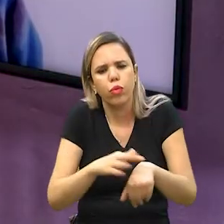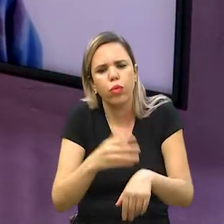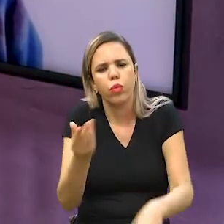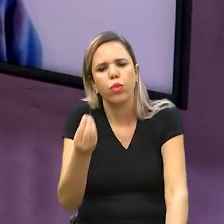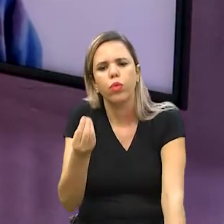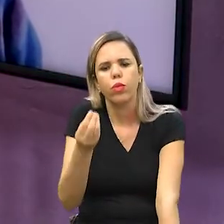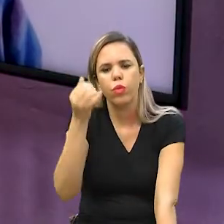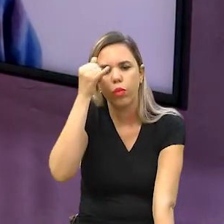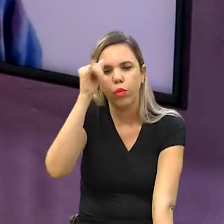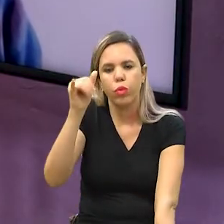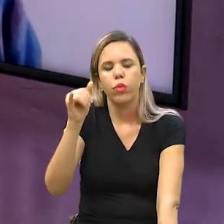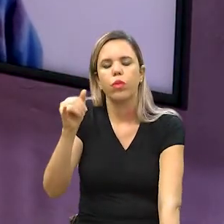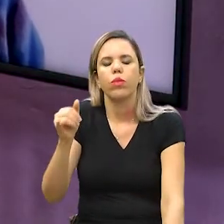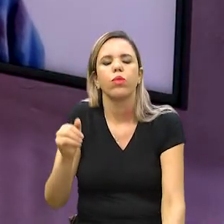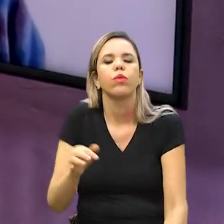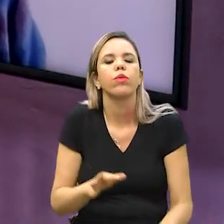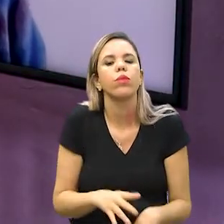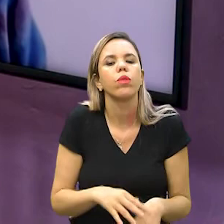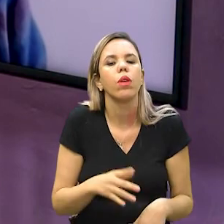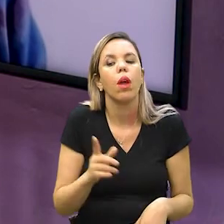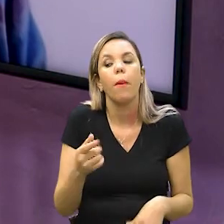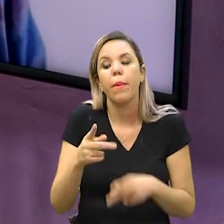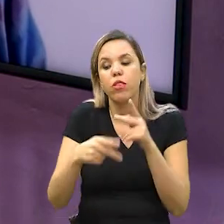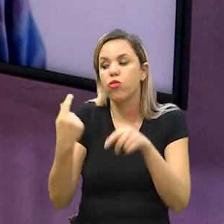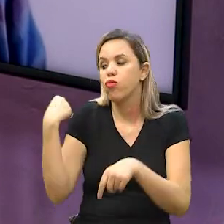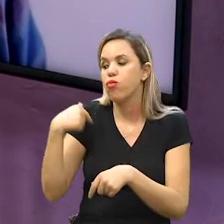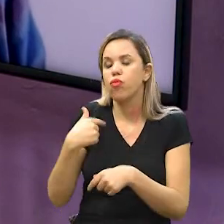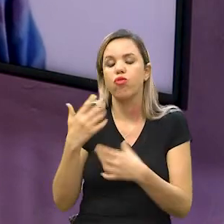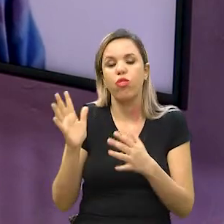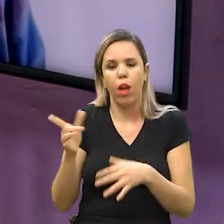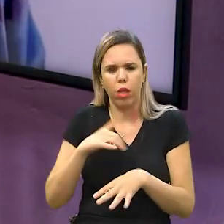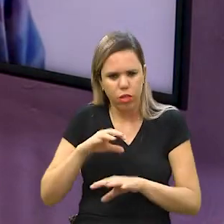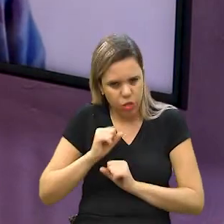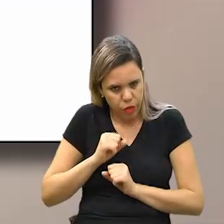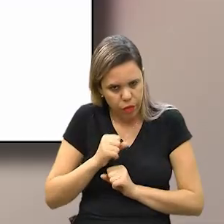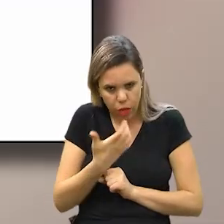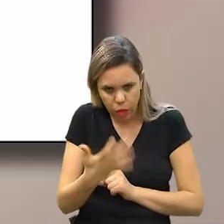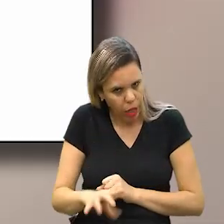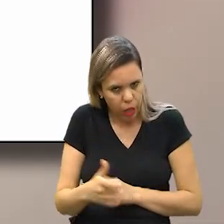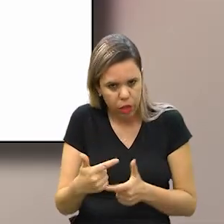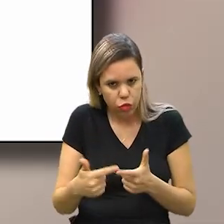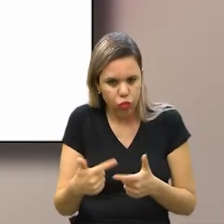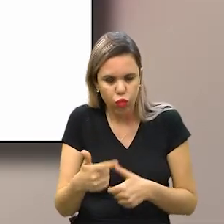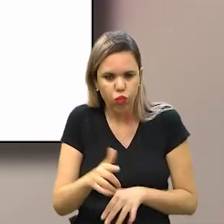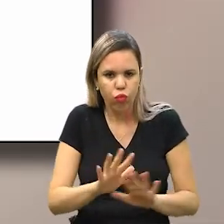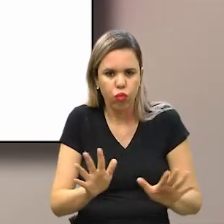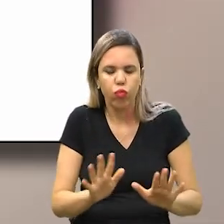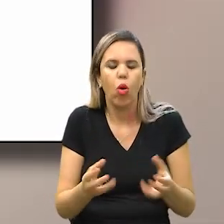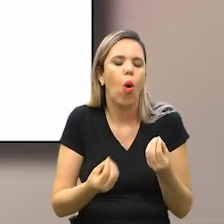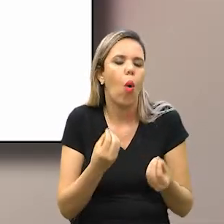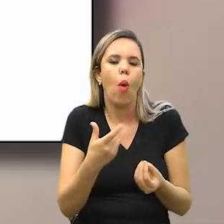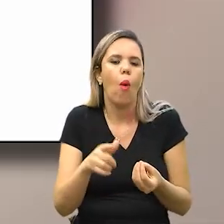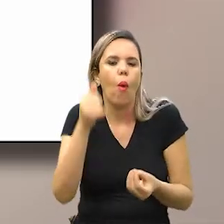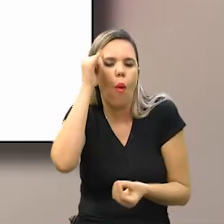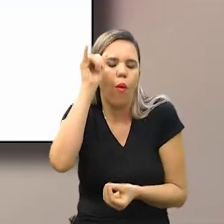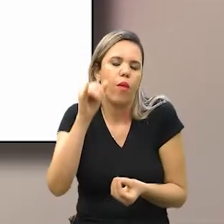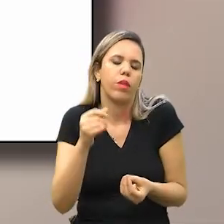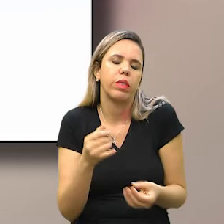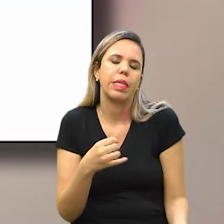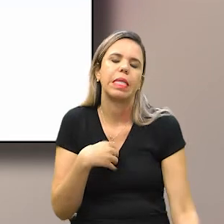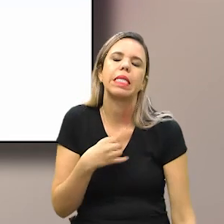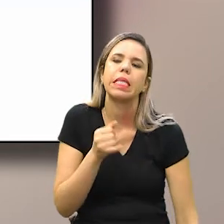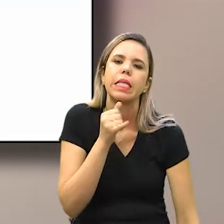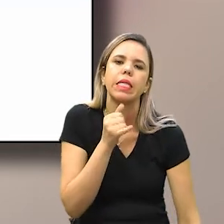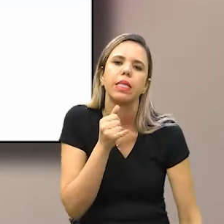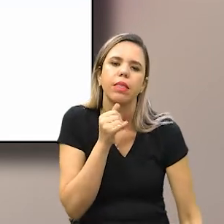teve? Como previne? E quem já teve não quer ter de novo? não existe muito uma forma de prevenção,